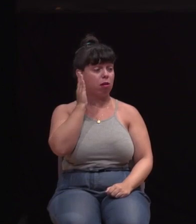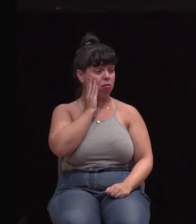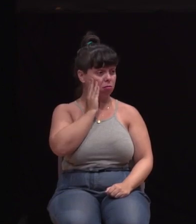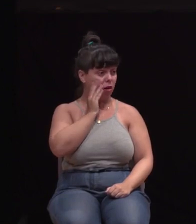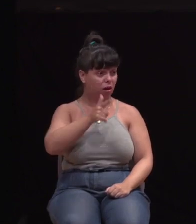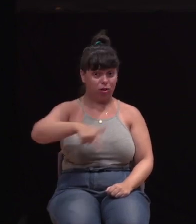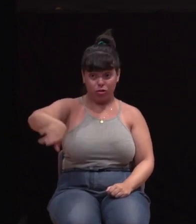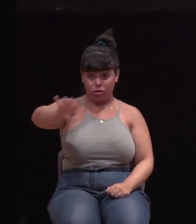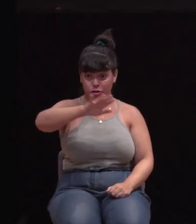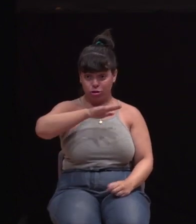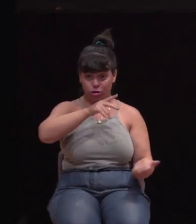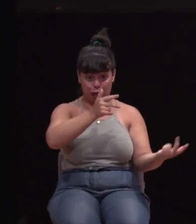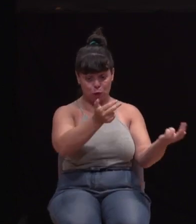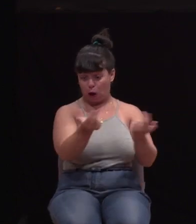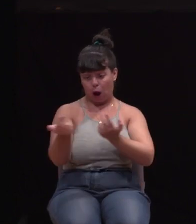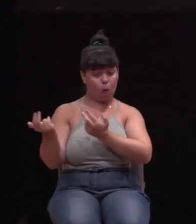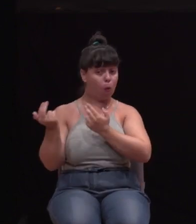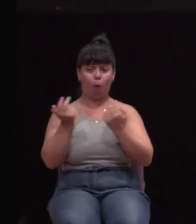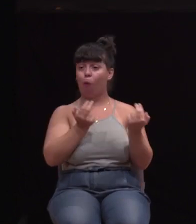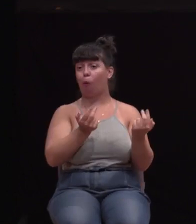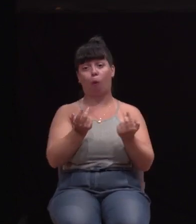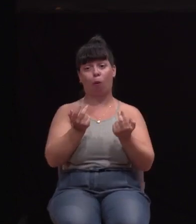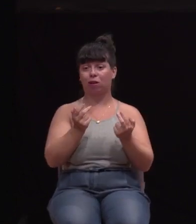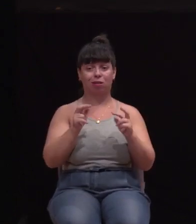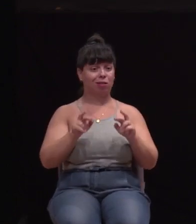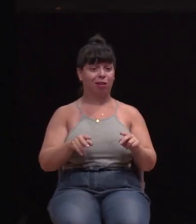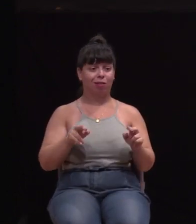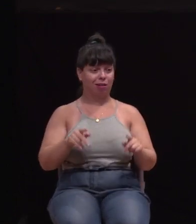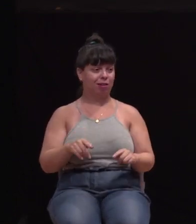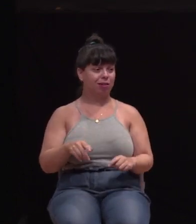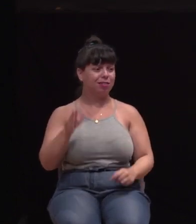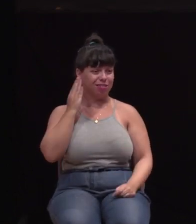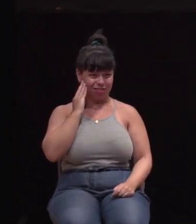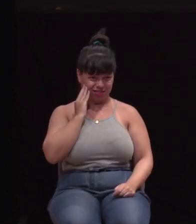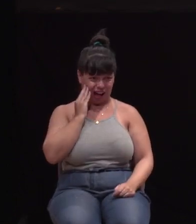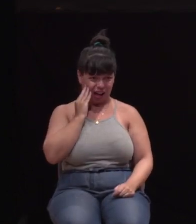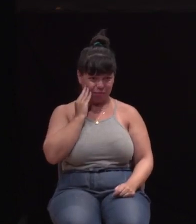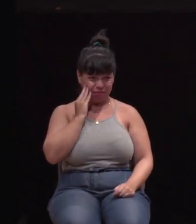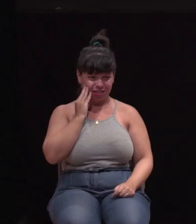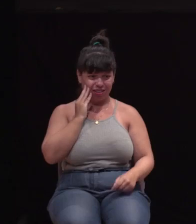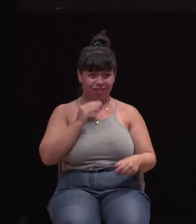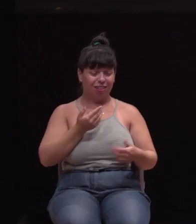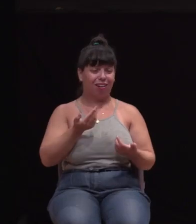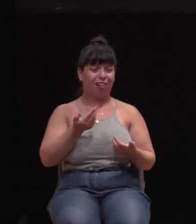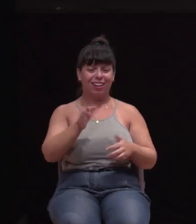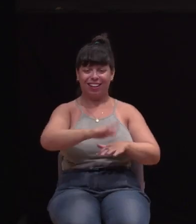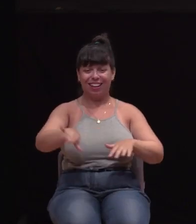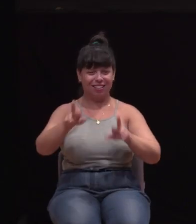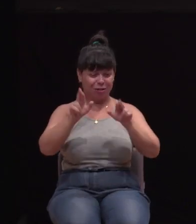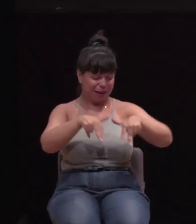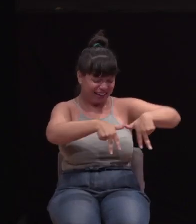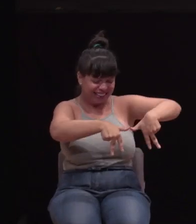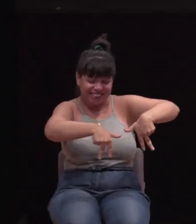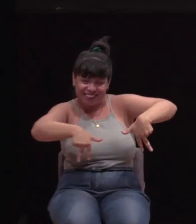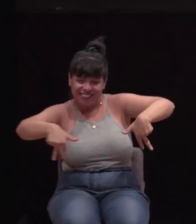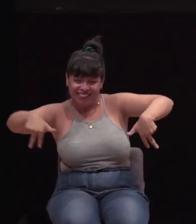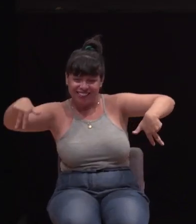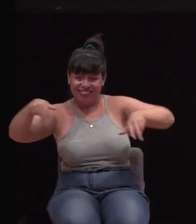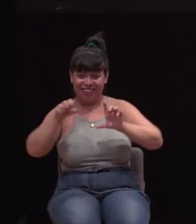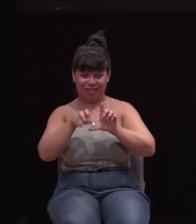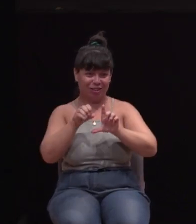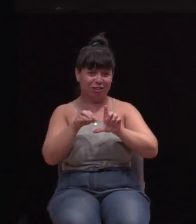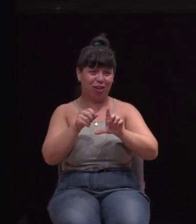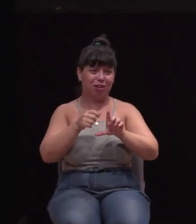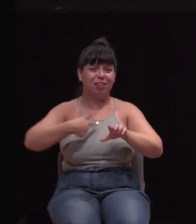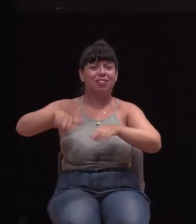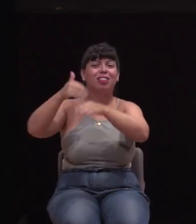todos iguais. Isso é fundamental. Gente, esse discurso Criança Esperança, de que somos todos iguais, de que depende de nós,